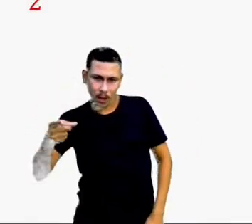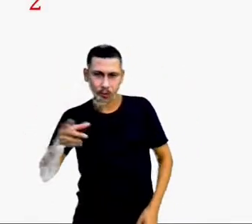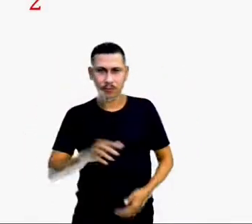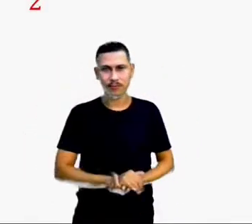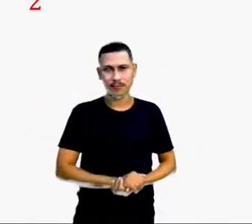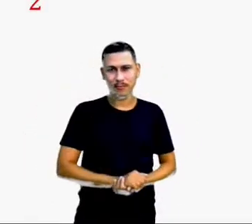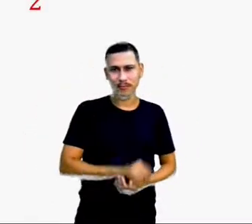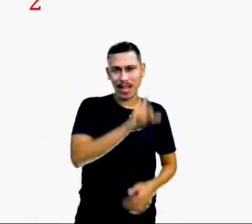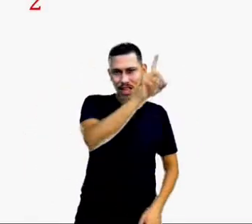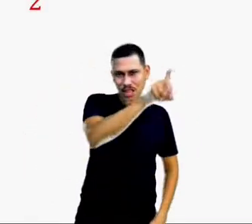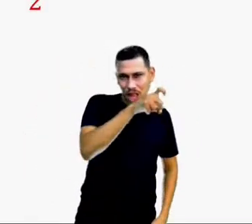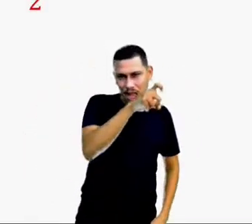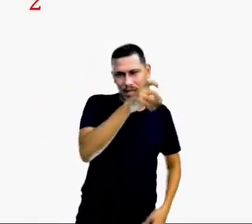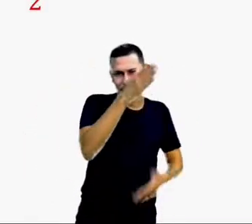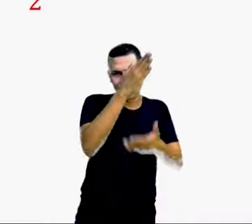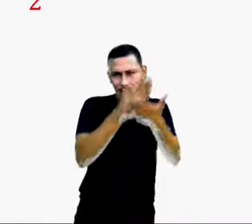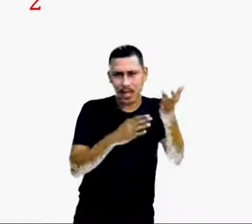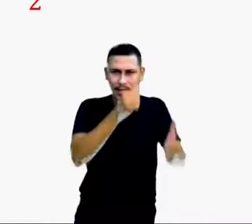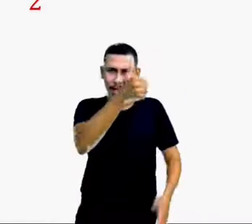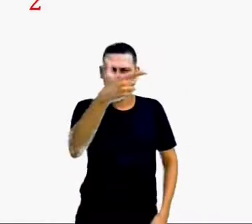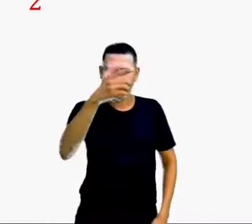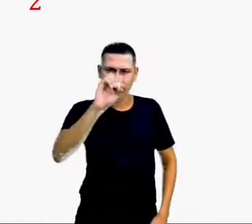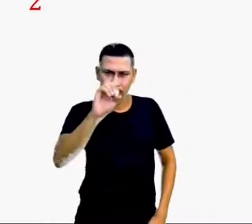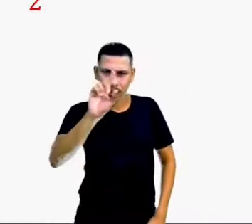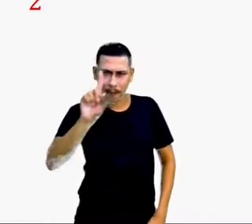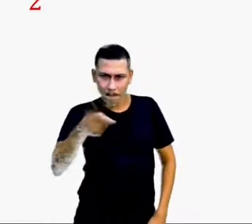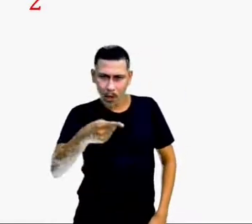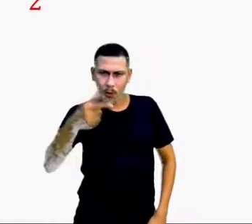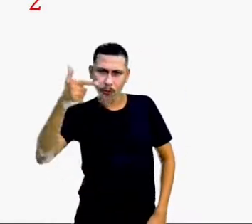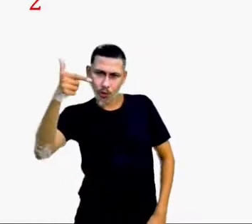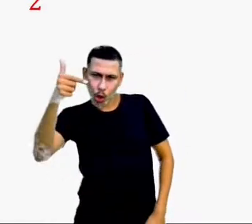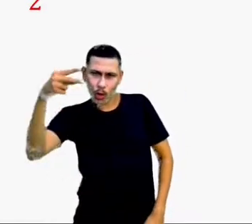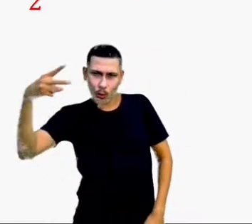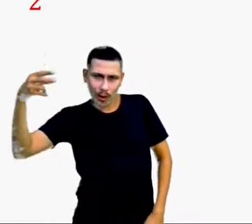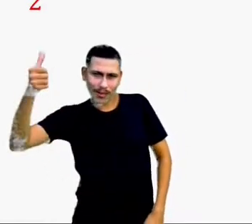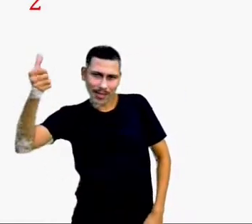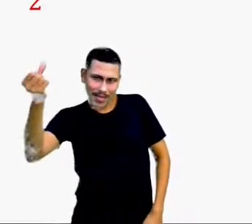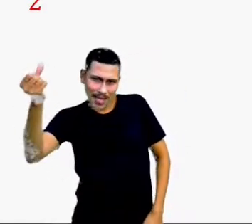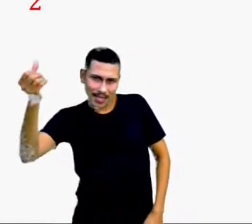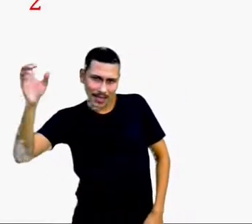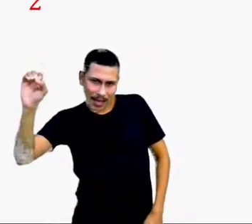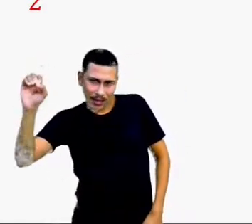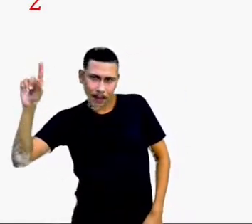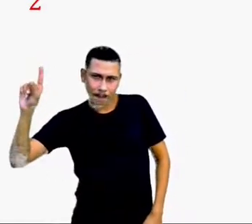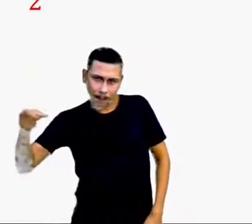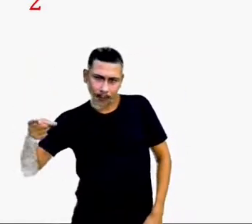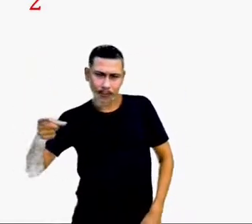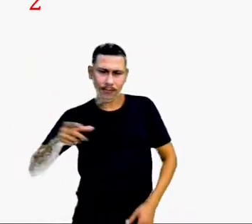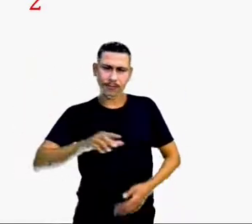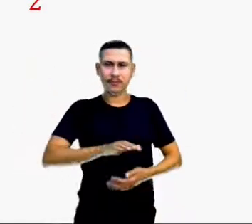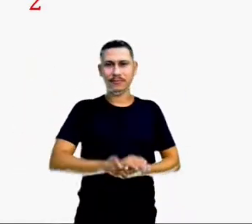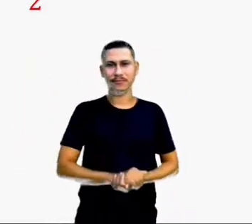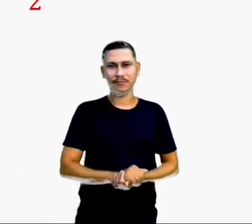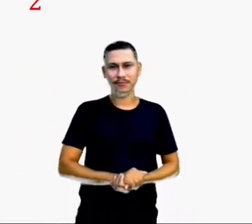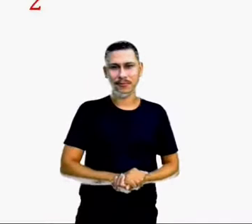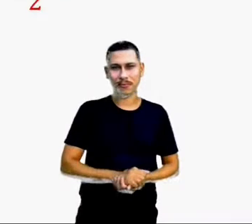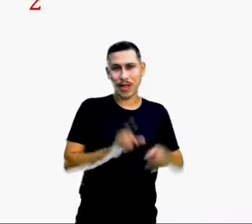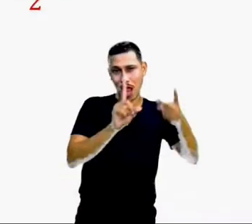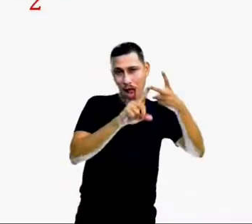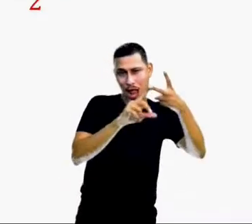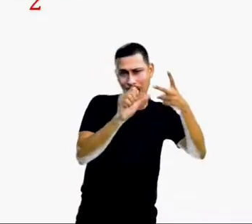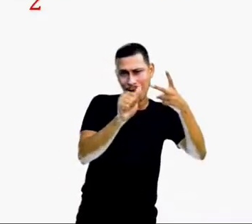x é dividido 120 mil por 2, que é igual a 60 mil. Ou seja, Arthur vai